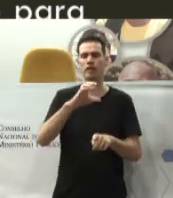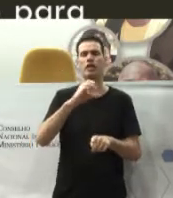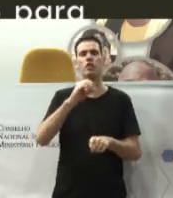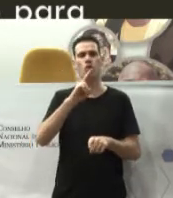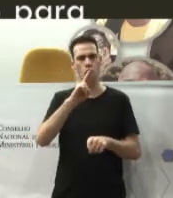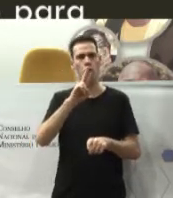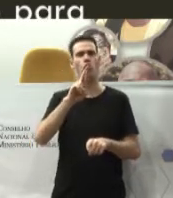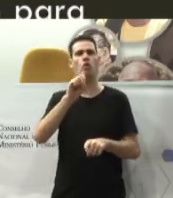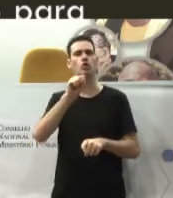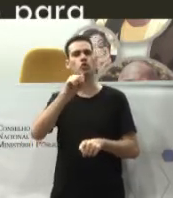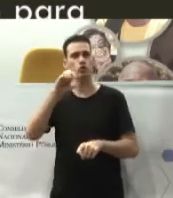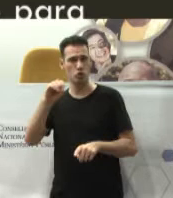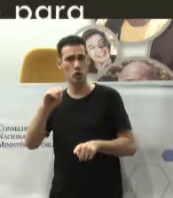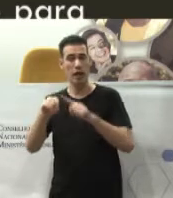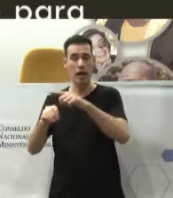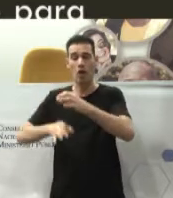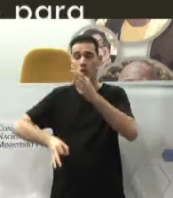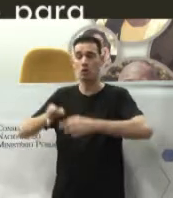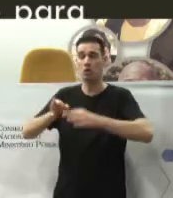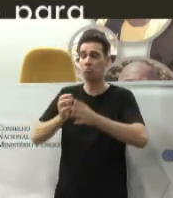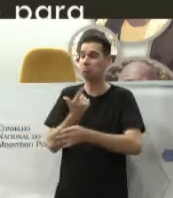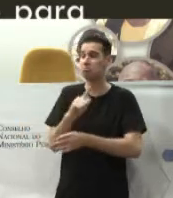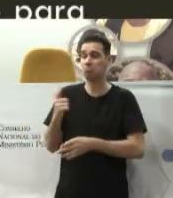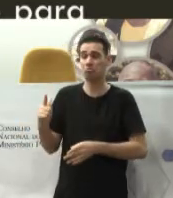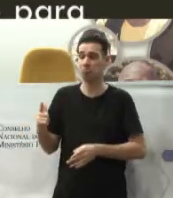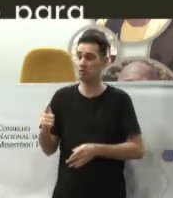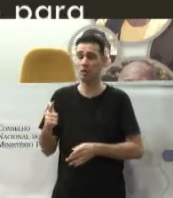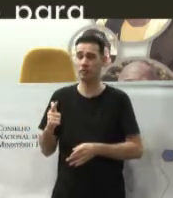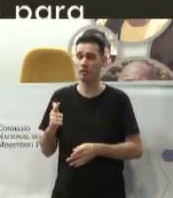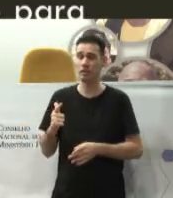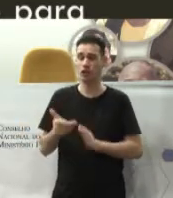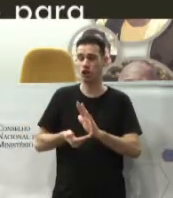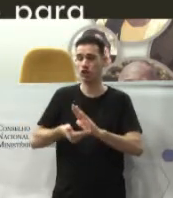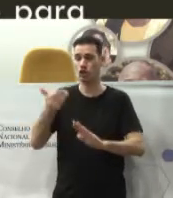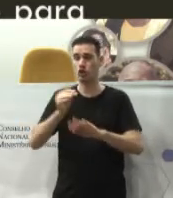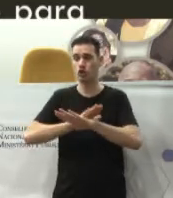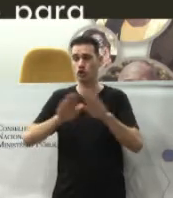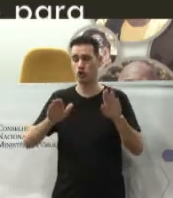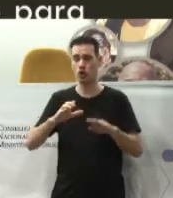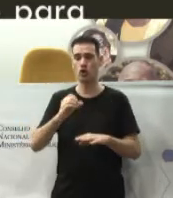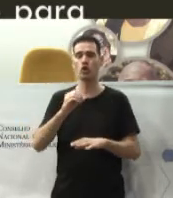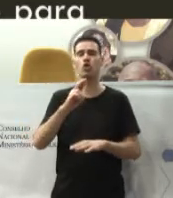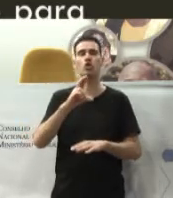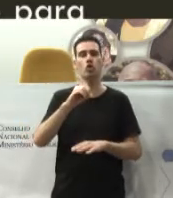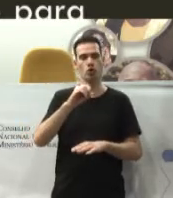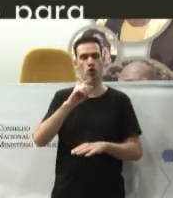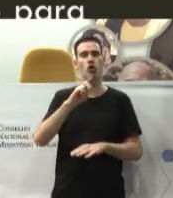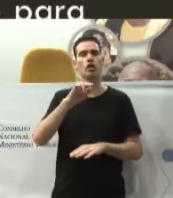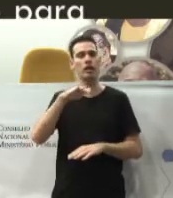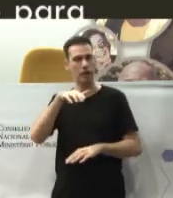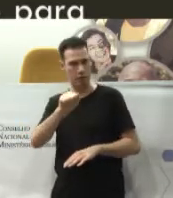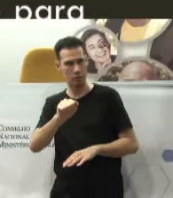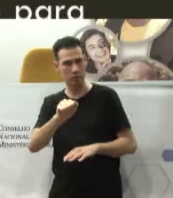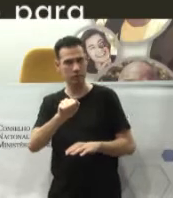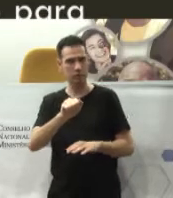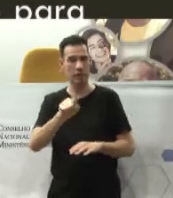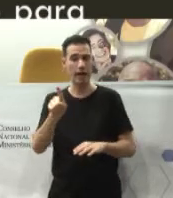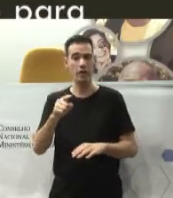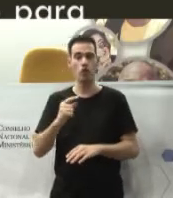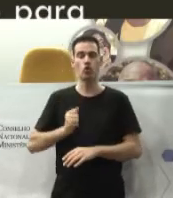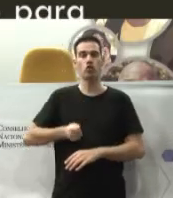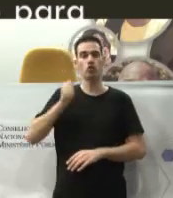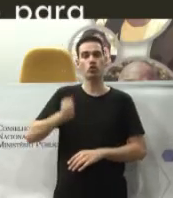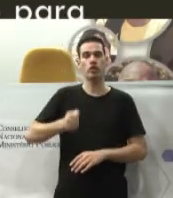O tribunal manteve a sentença, retirando apenas o cronograma fixado e encaminhando para que o juiz de primeiro